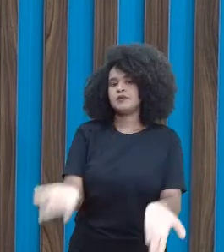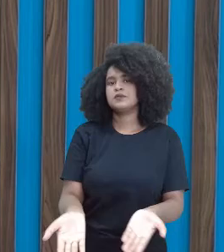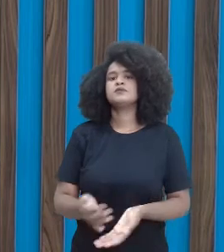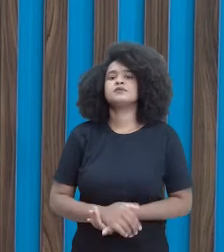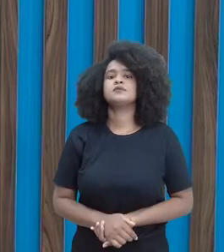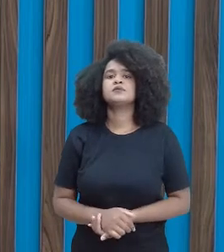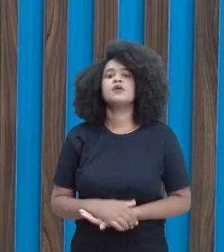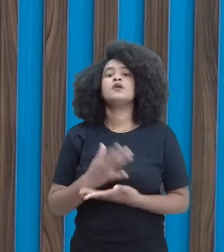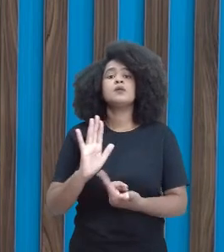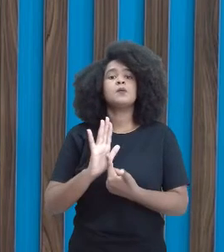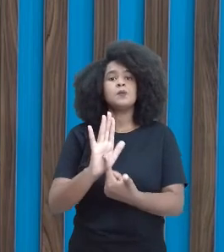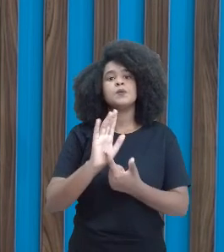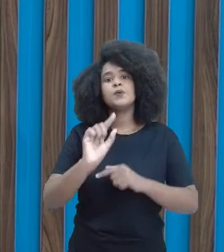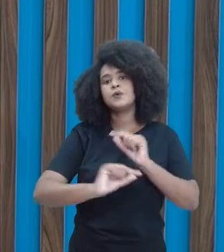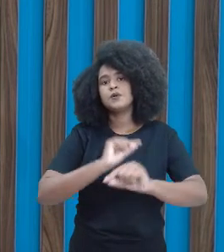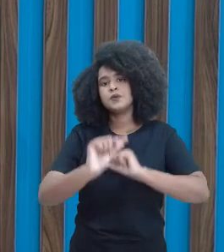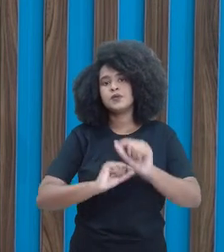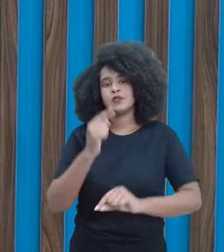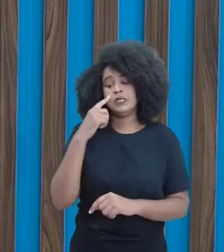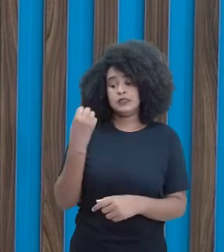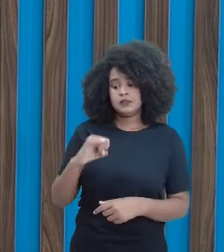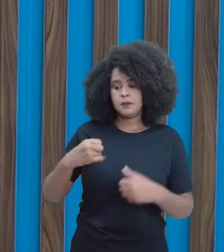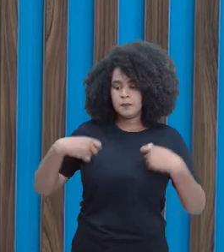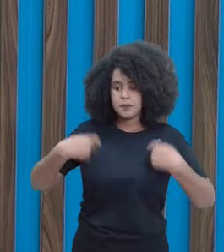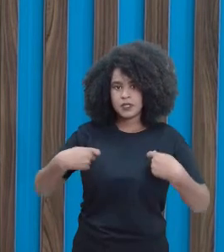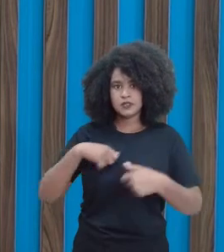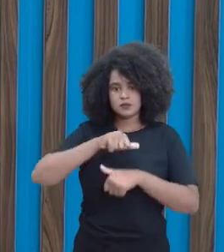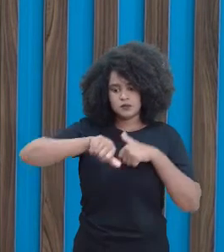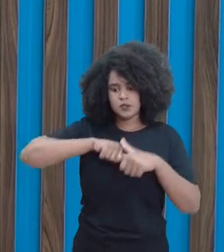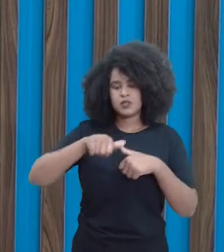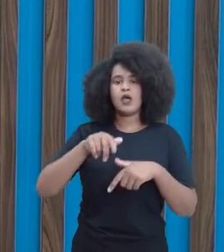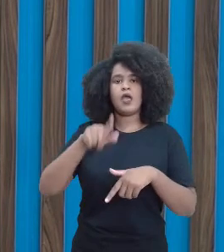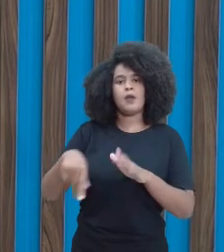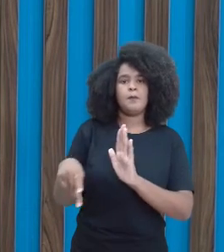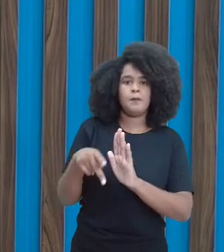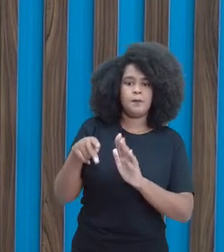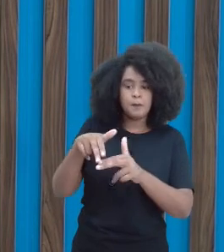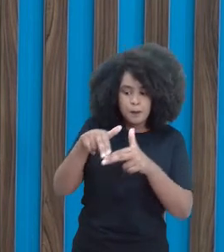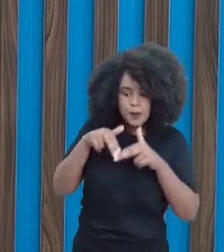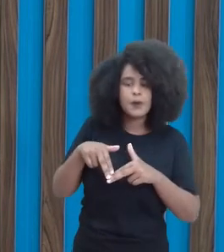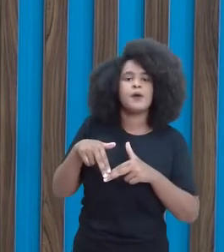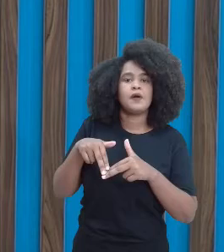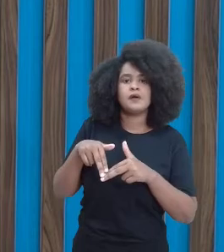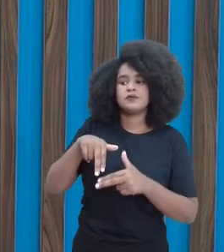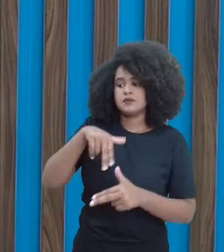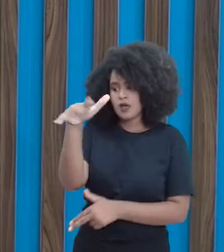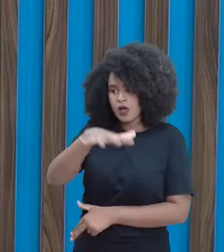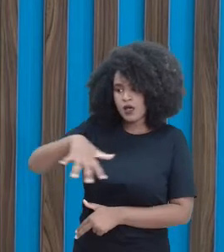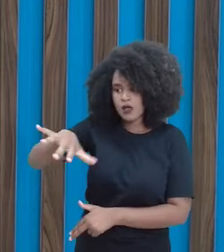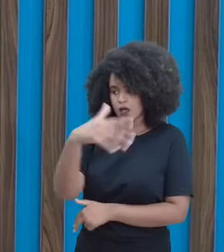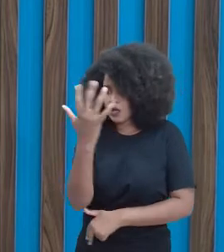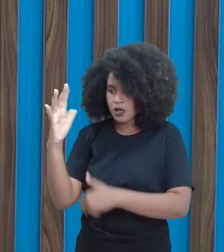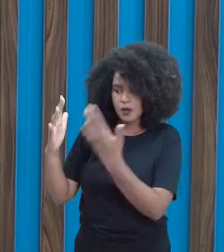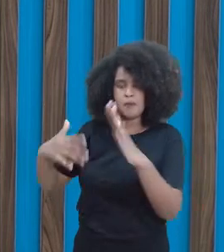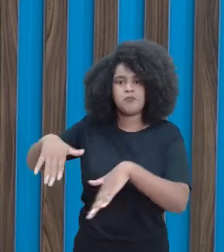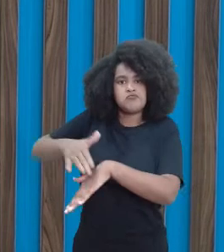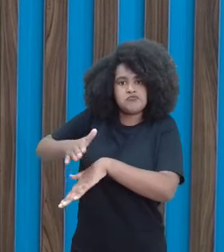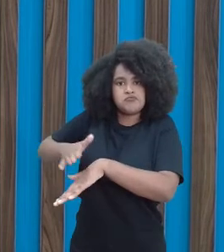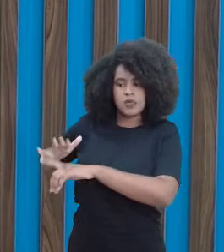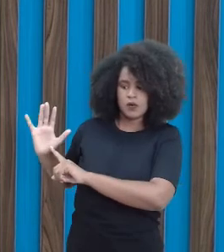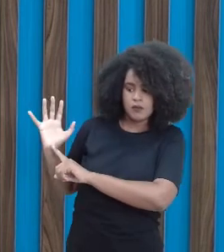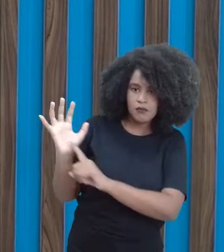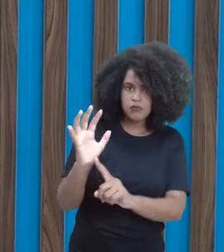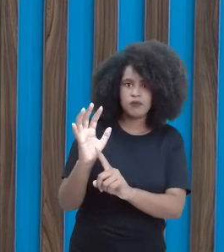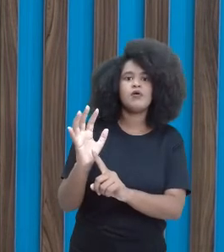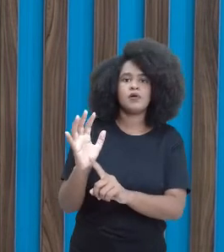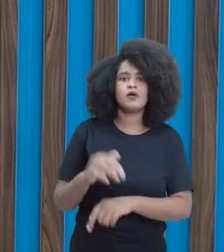aí que essa necessidade de modificação é responsabilidade do ambiente. Então, foi o ambiente que promoveu esse